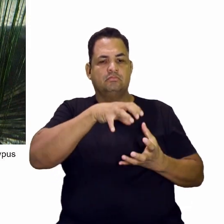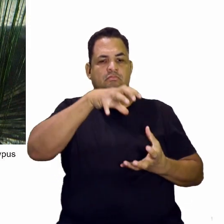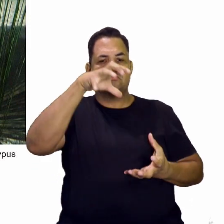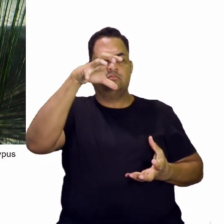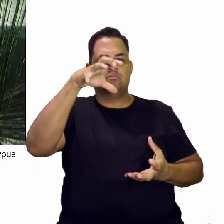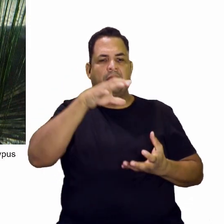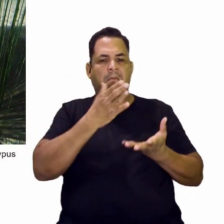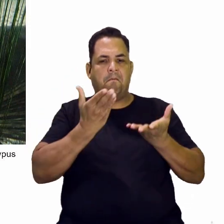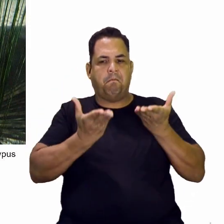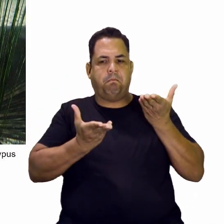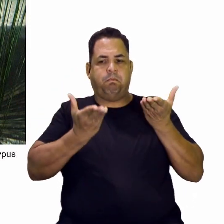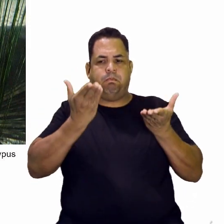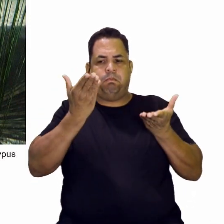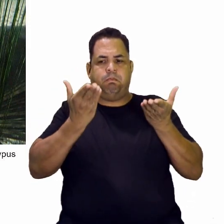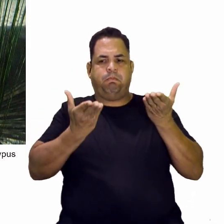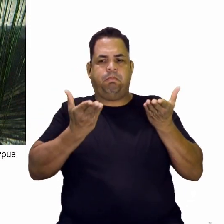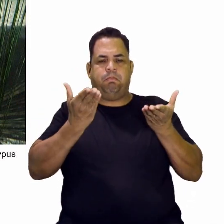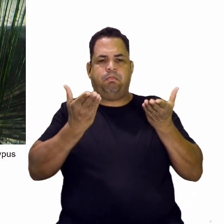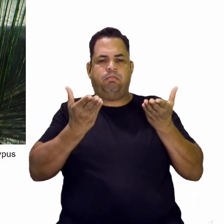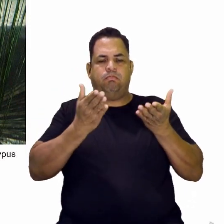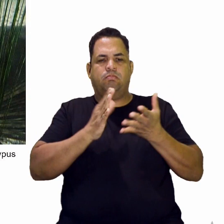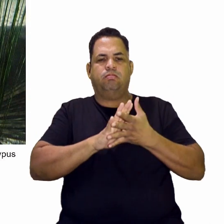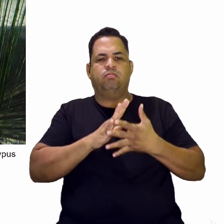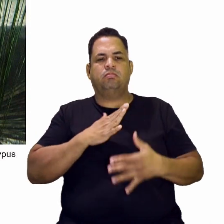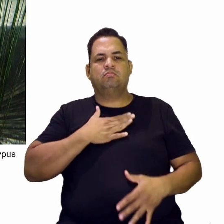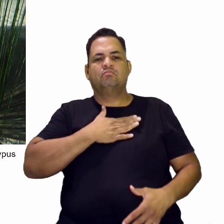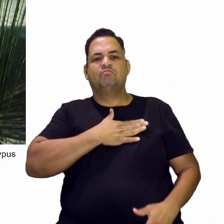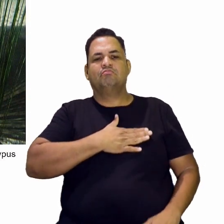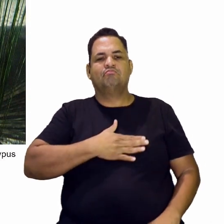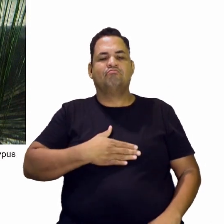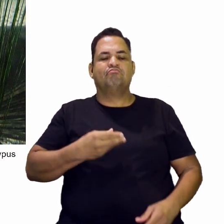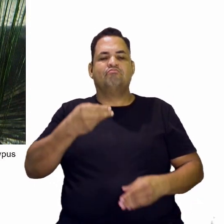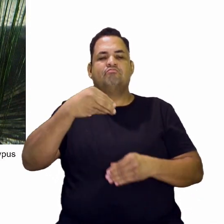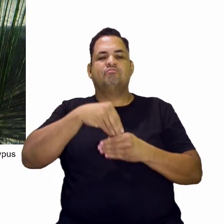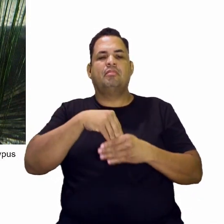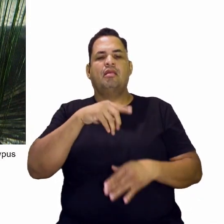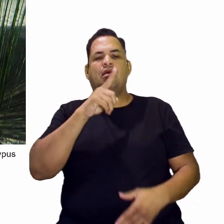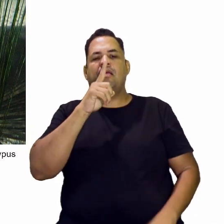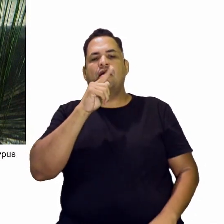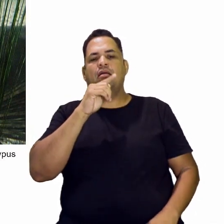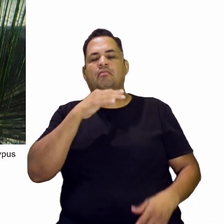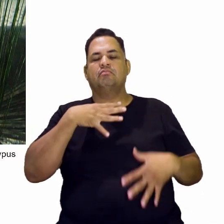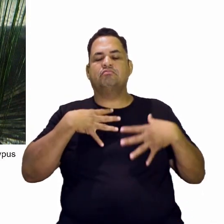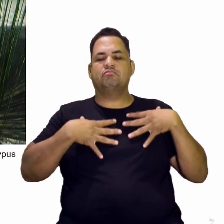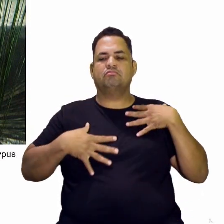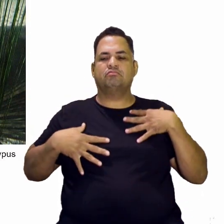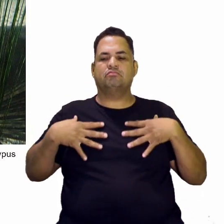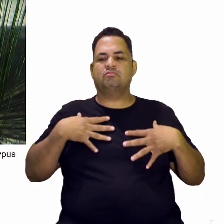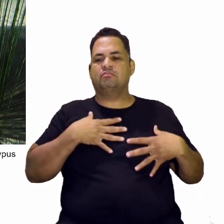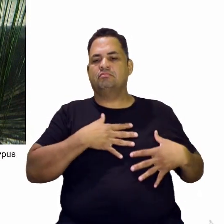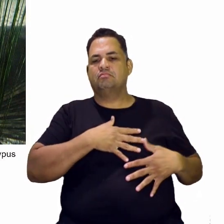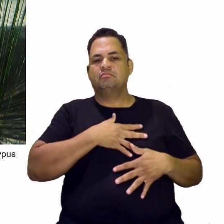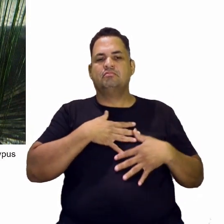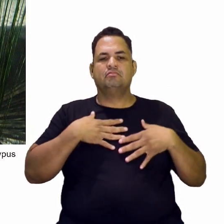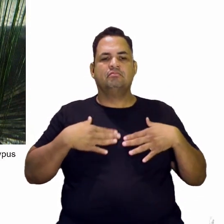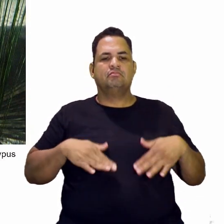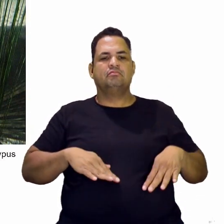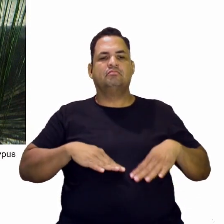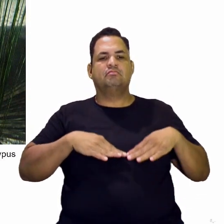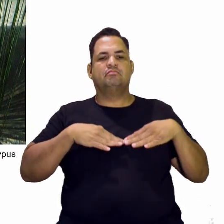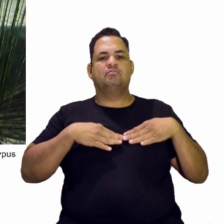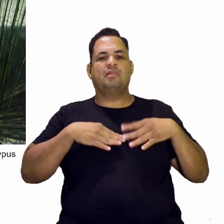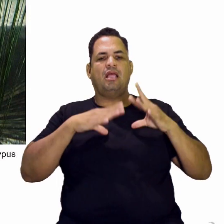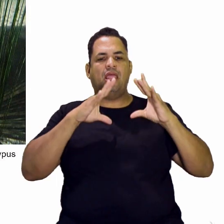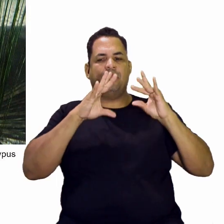pesam toneladas, eles adoram ficar dentro da água. Eles gostam de tomar aquele banho de